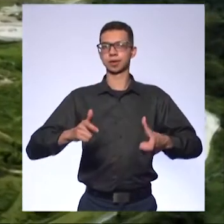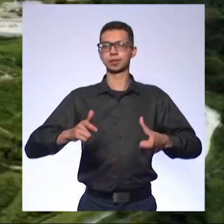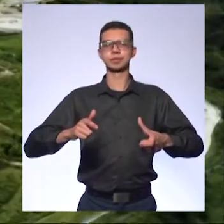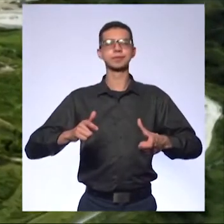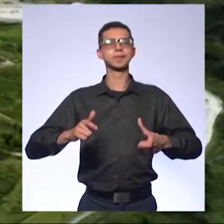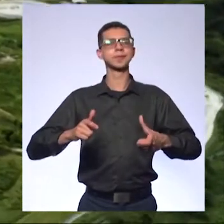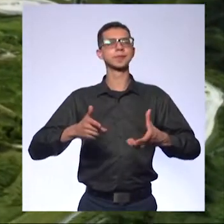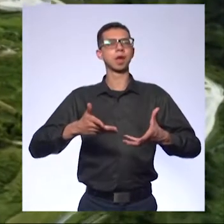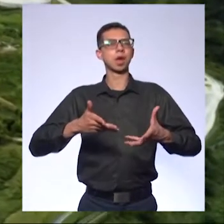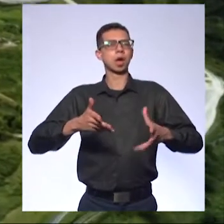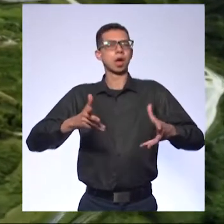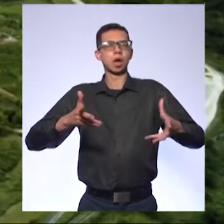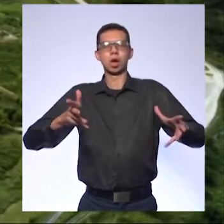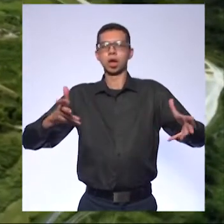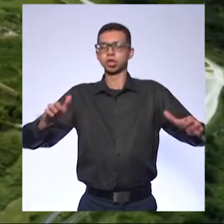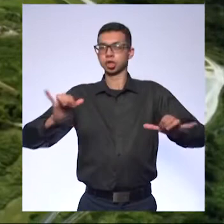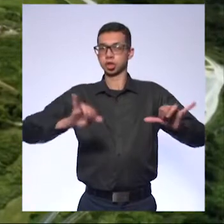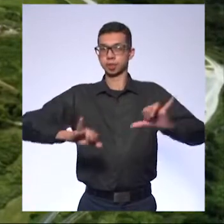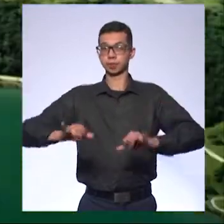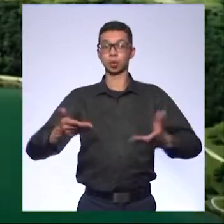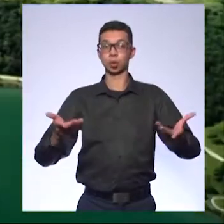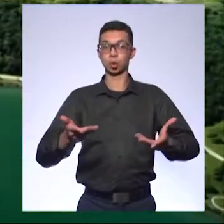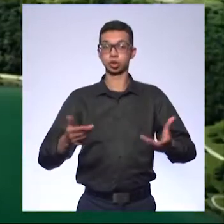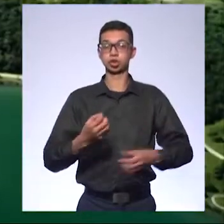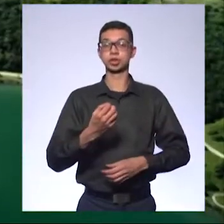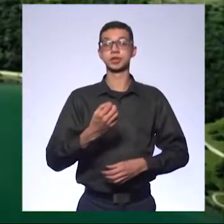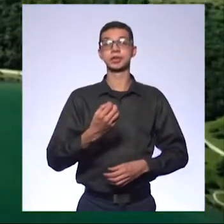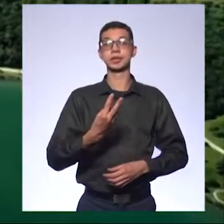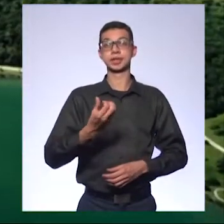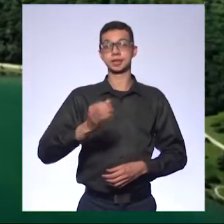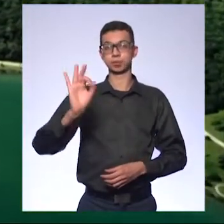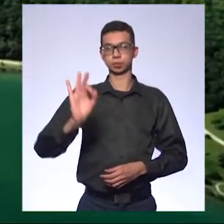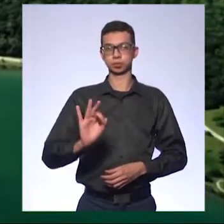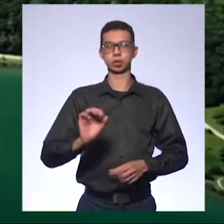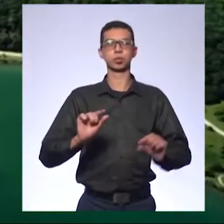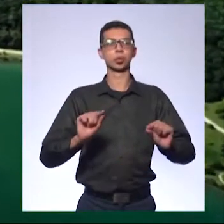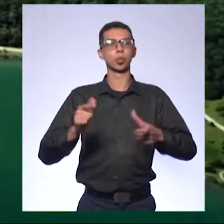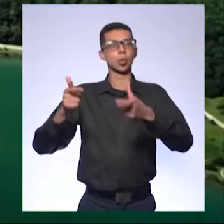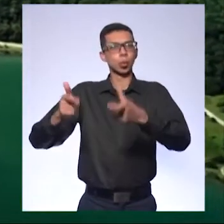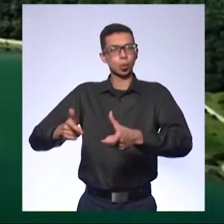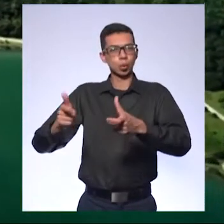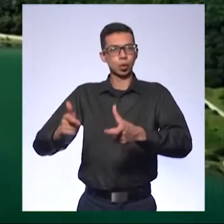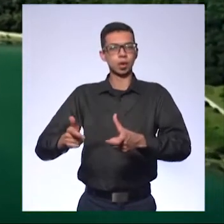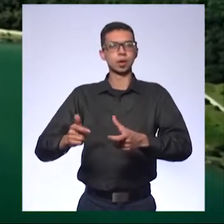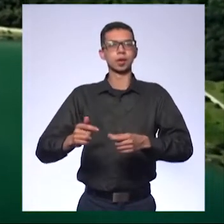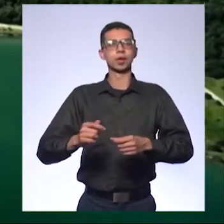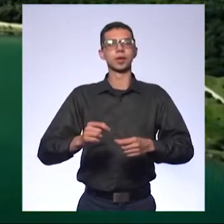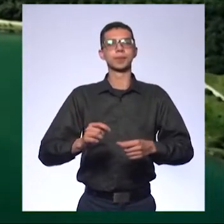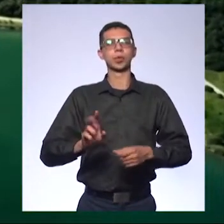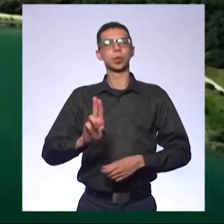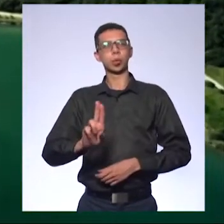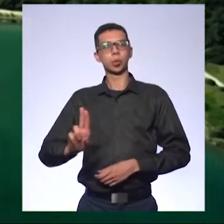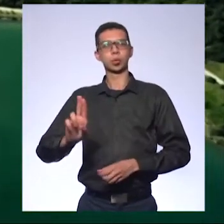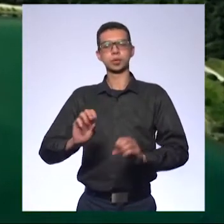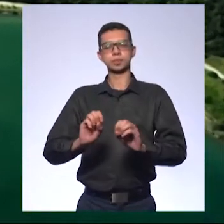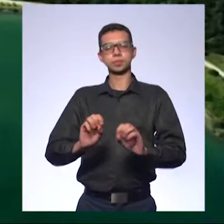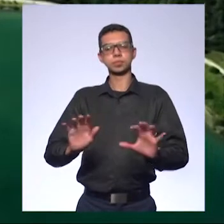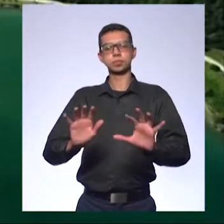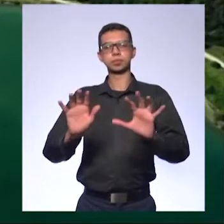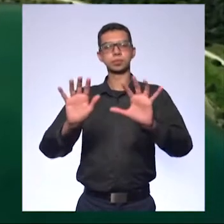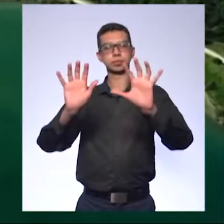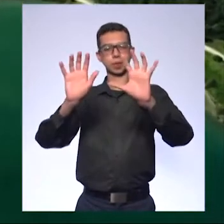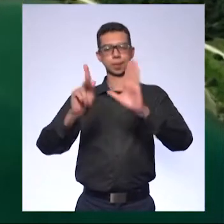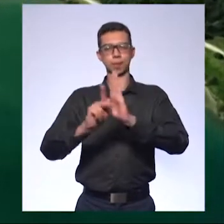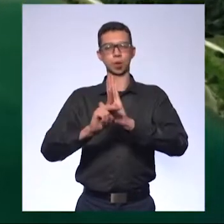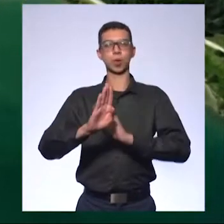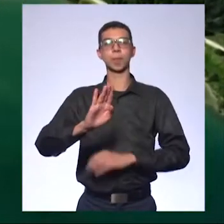hoje 33% do vapor e a energia que essa planta usa é proveniente de energia de biomassa. Então foi um projeto de